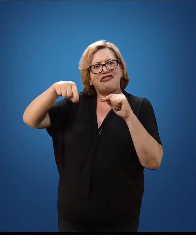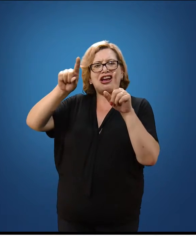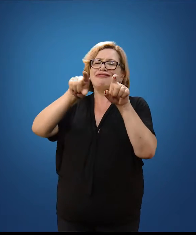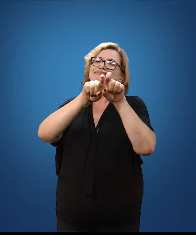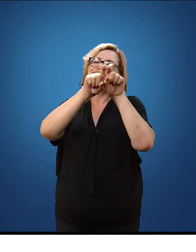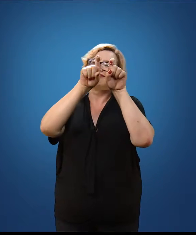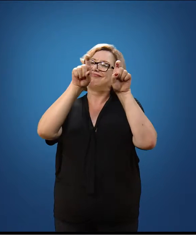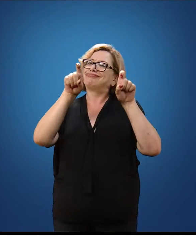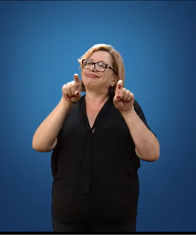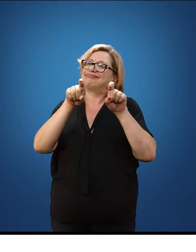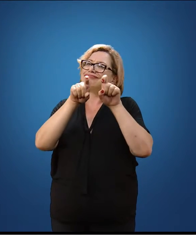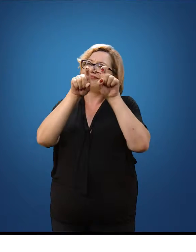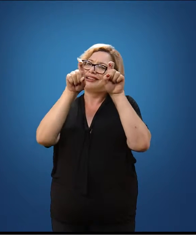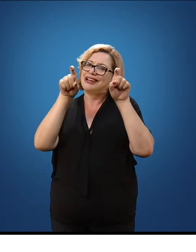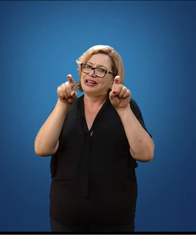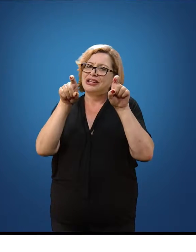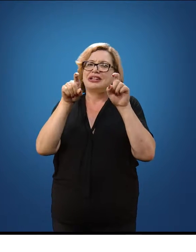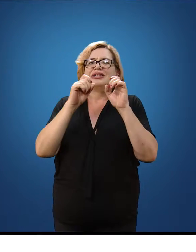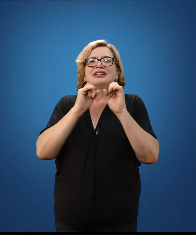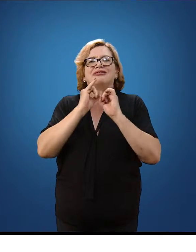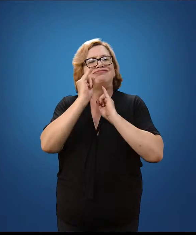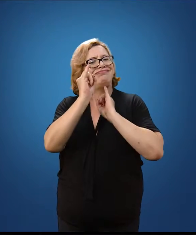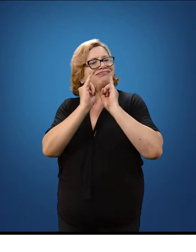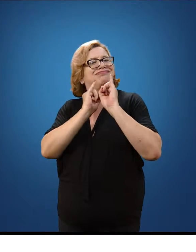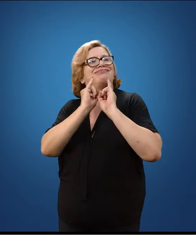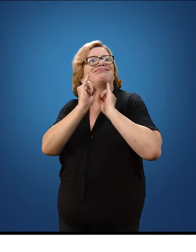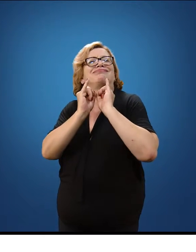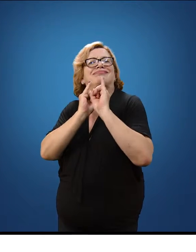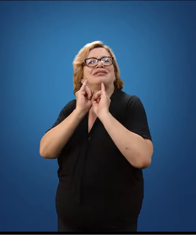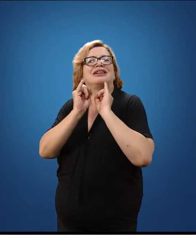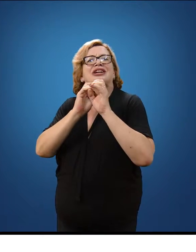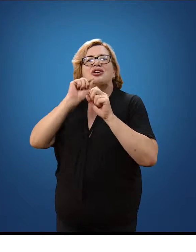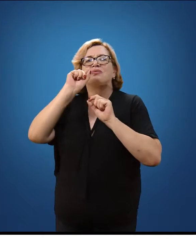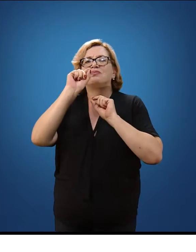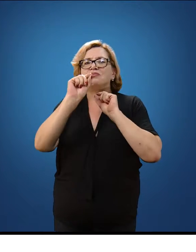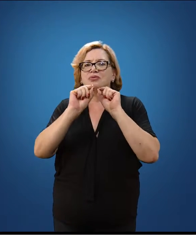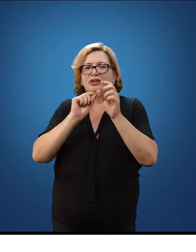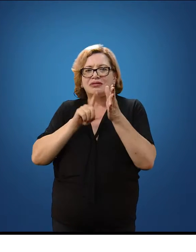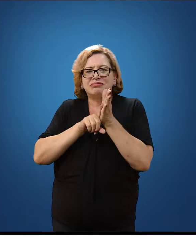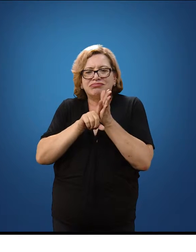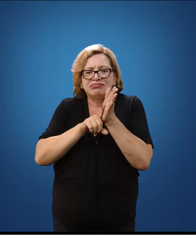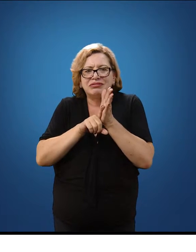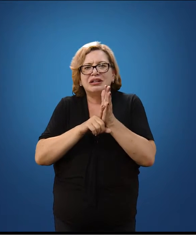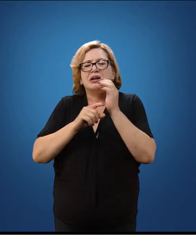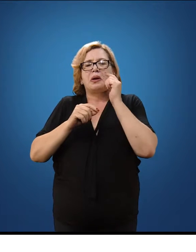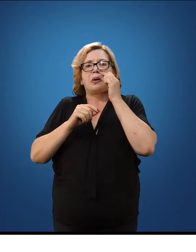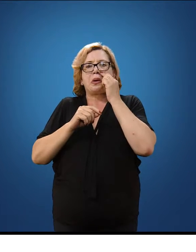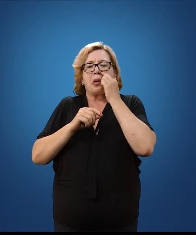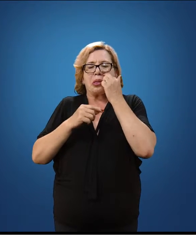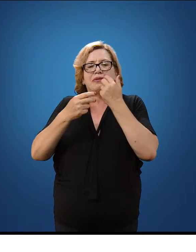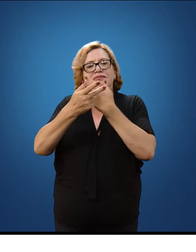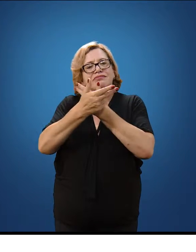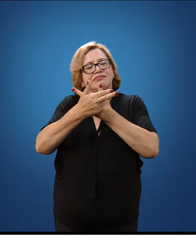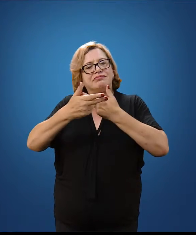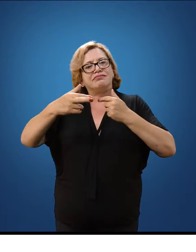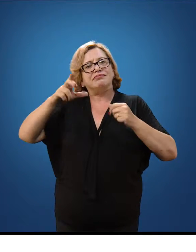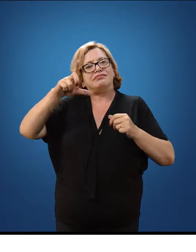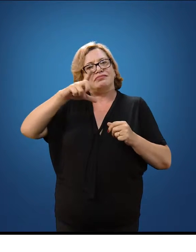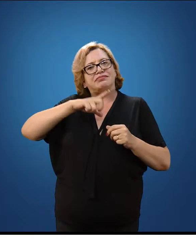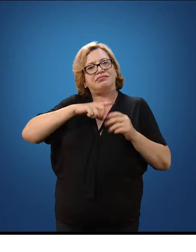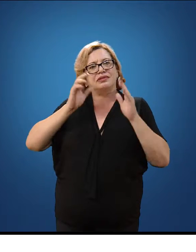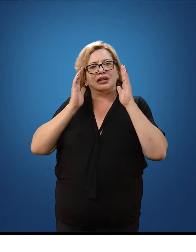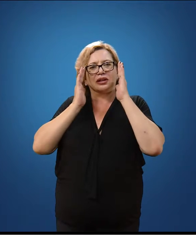todos para uma sala de informática, né, um ambiente onde eles possam fazer essa edição. Então, hoje a gente tem vários programas que podem